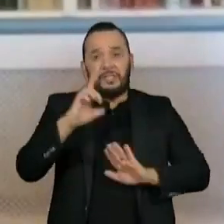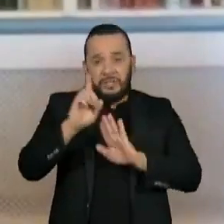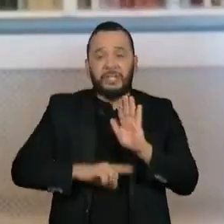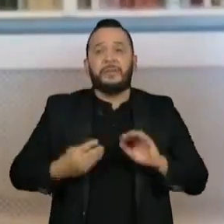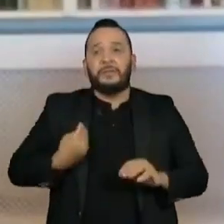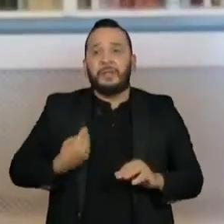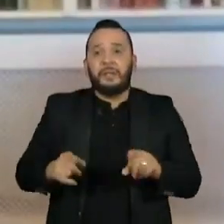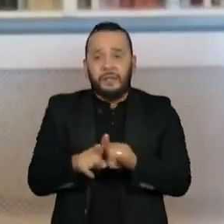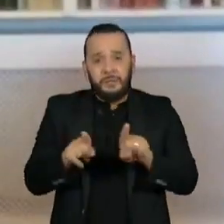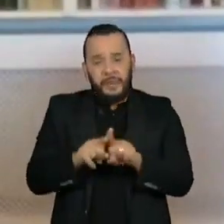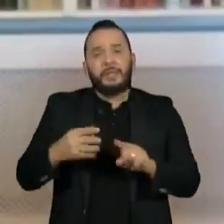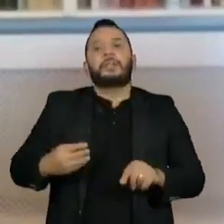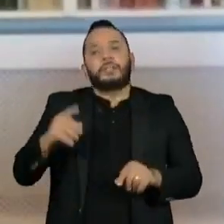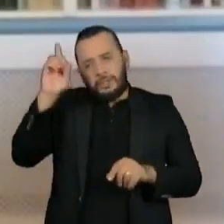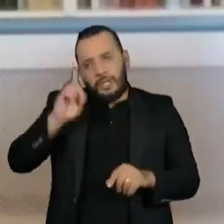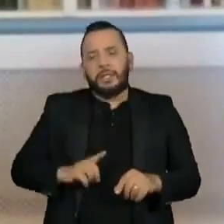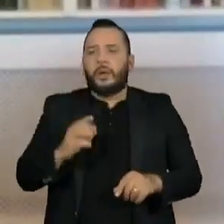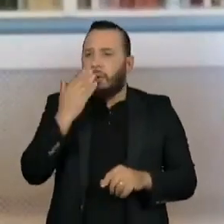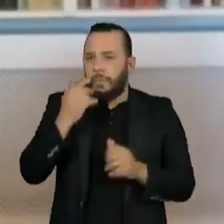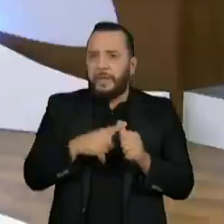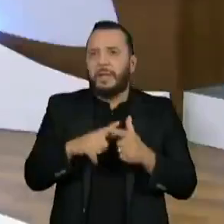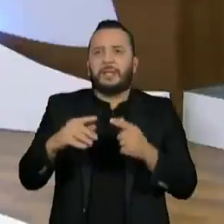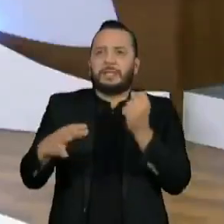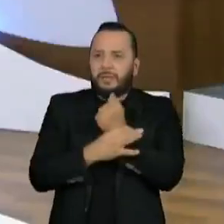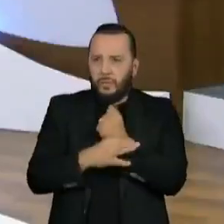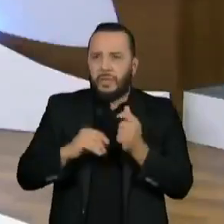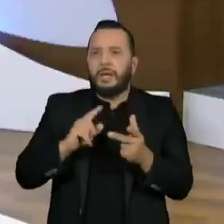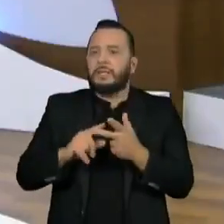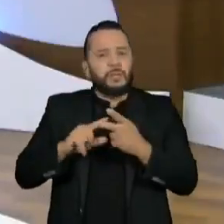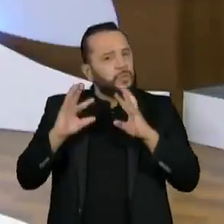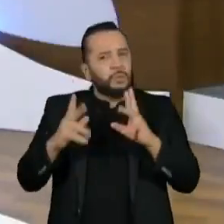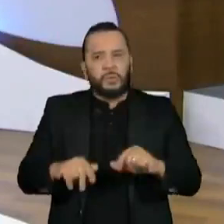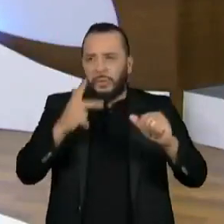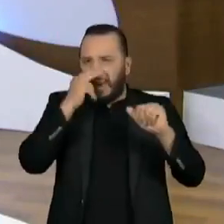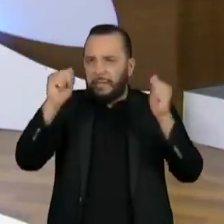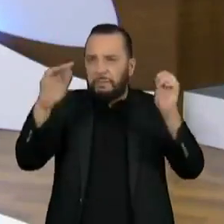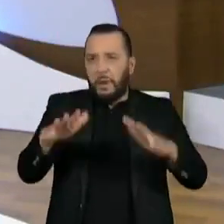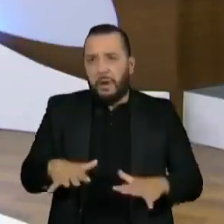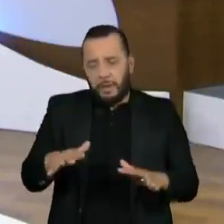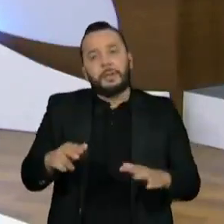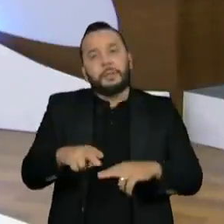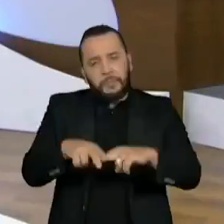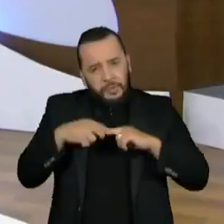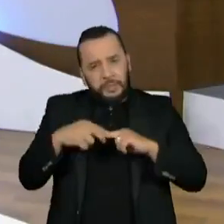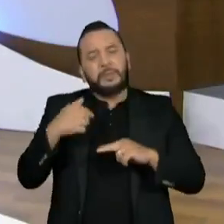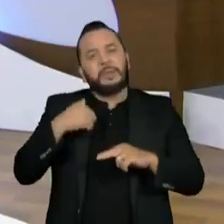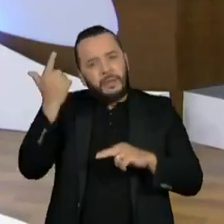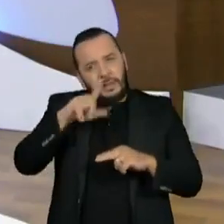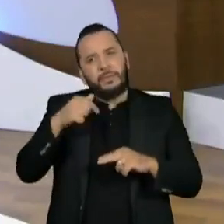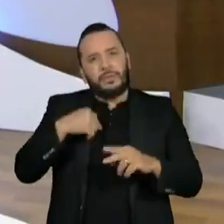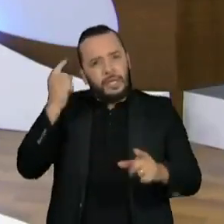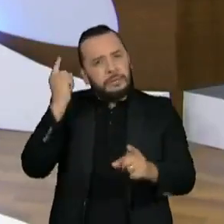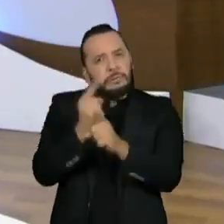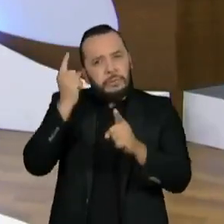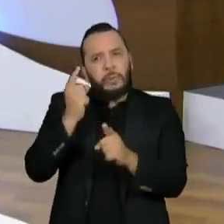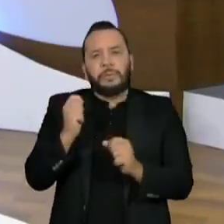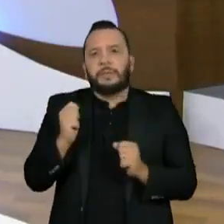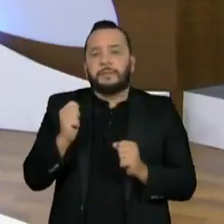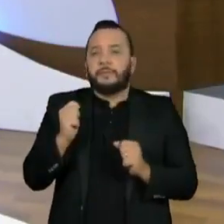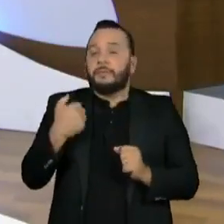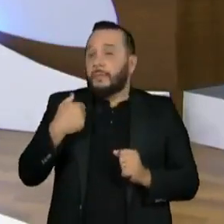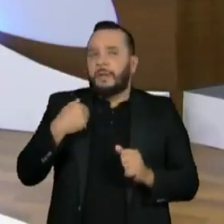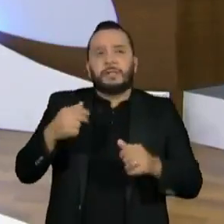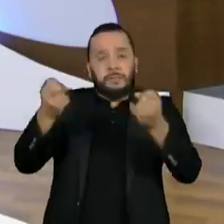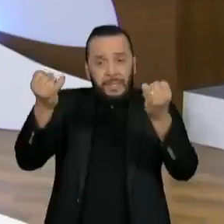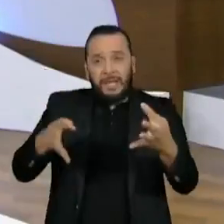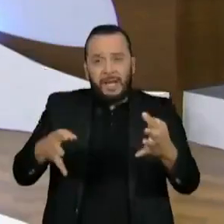certamente, food security, tudo foi puto à risco. E então, que foi como eu comecei a isso. Então, eu era natural para mim, a